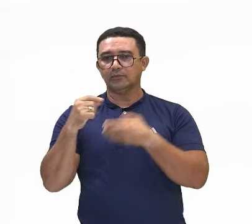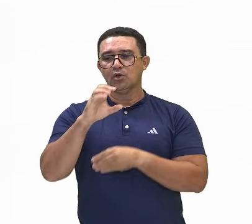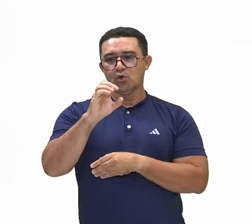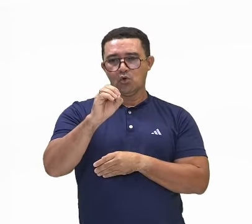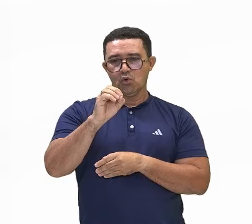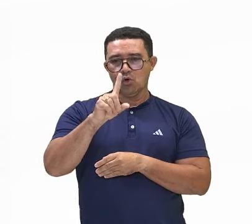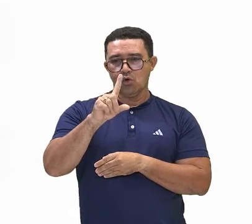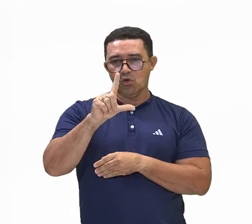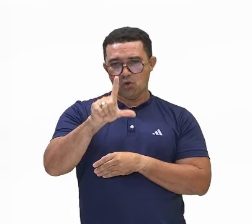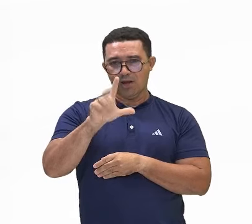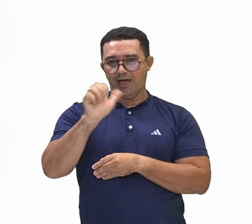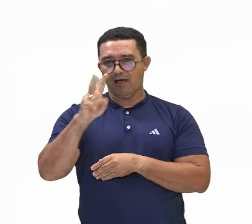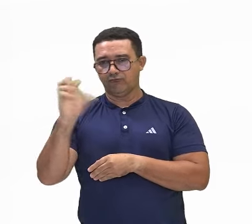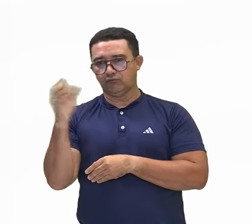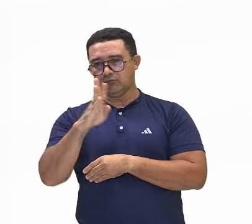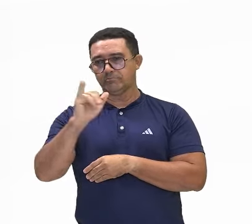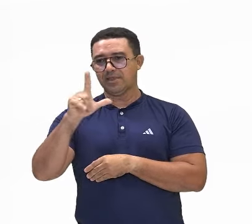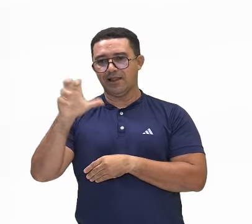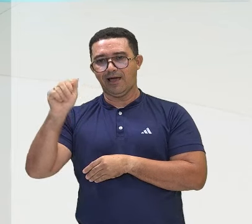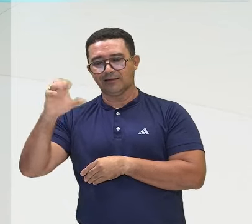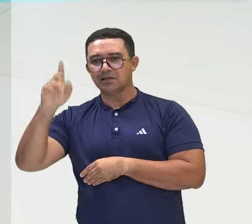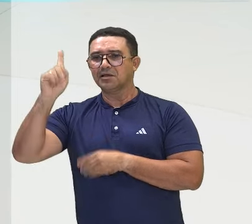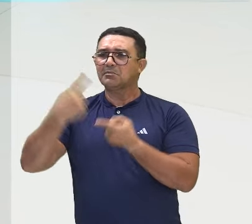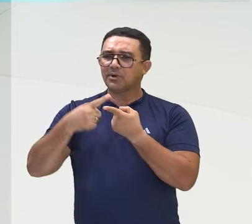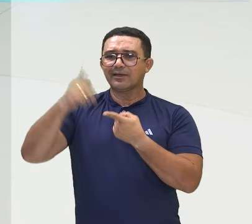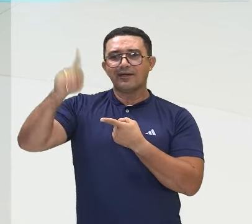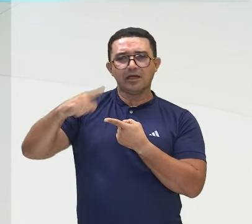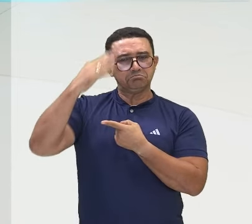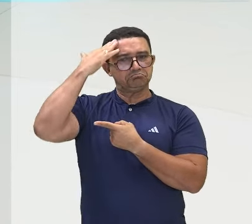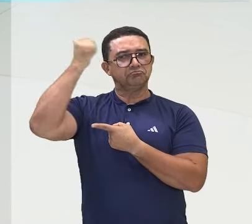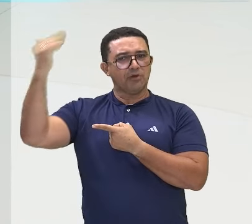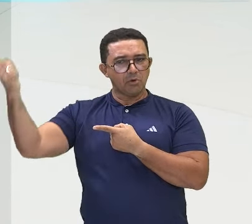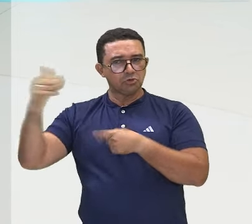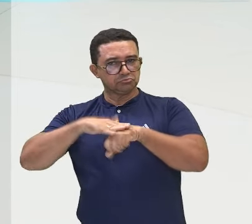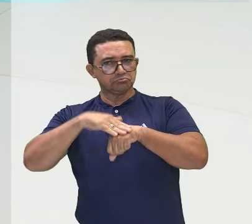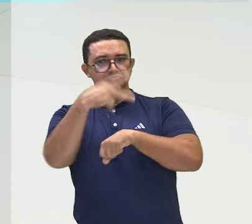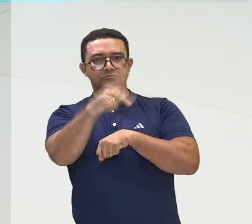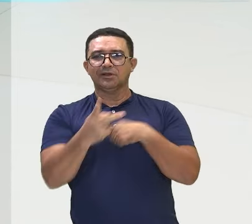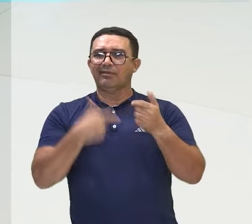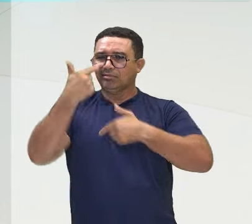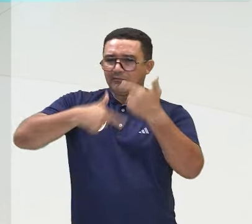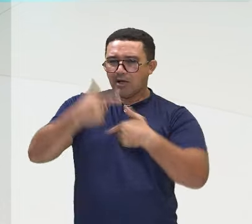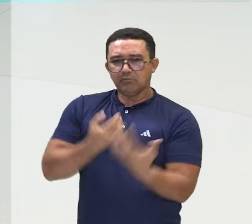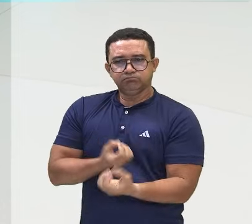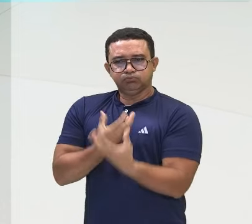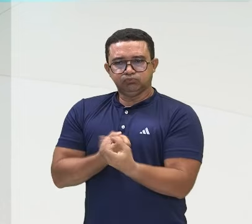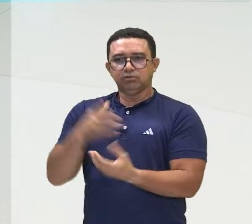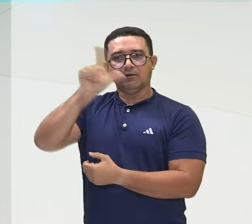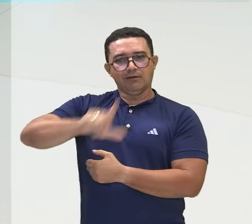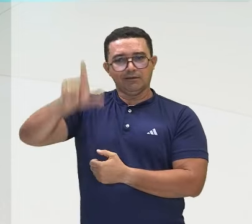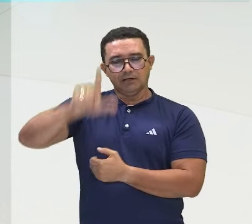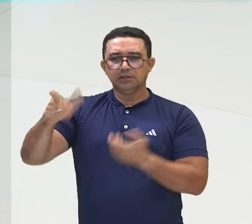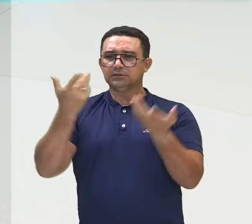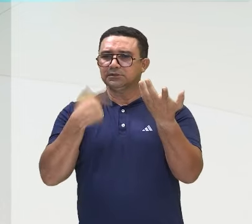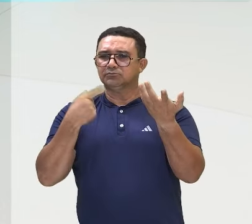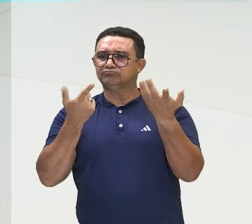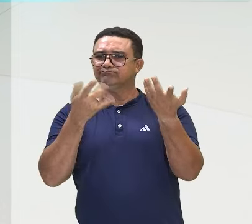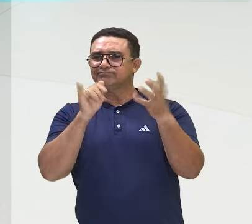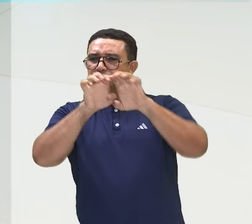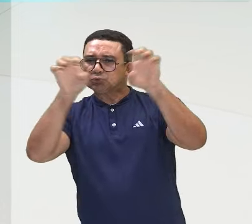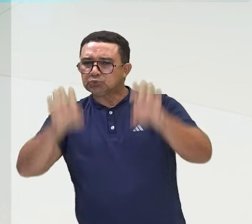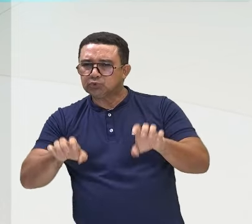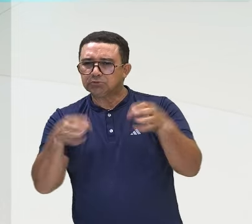dos poetas, justamente porque ele tem todo esse glamour na sua obra. Ele faz uma estilística tão perfeita, um